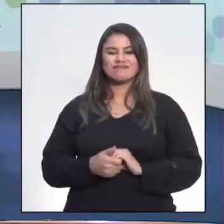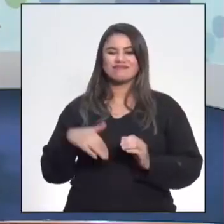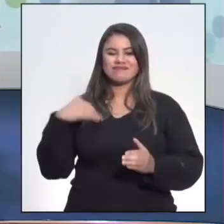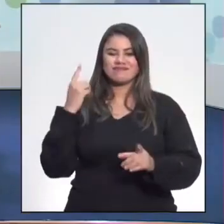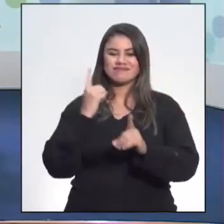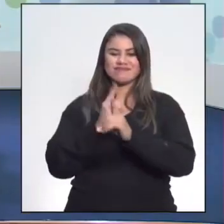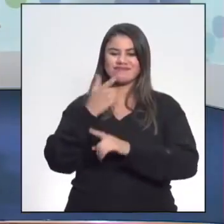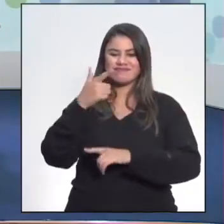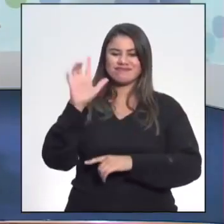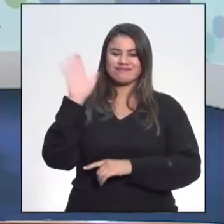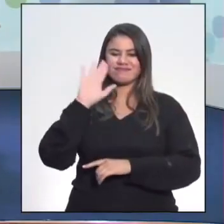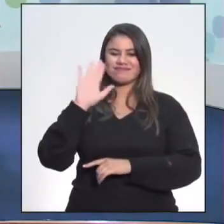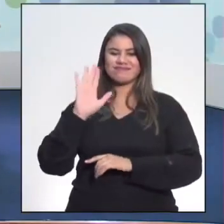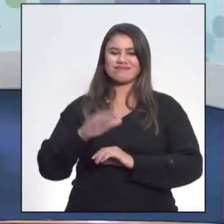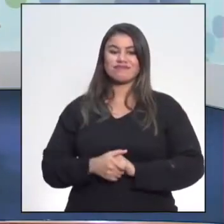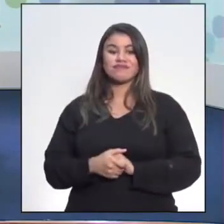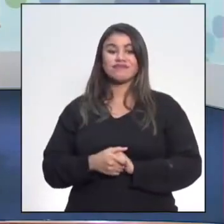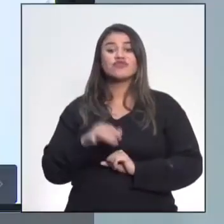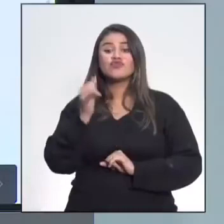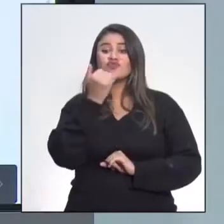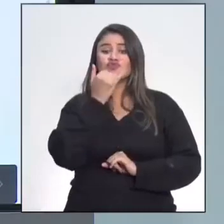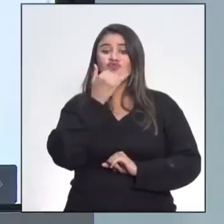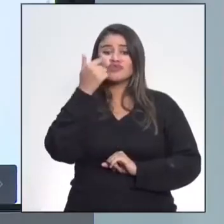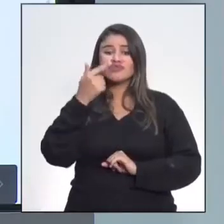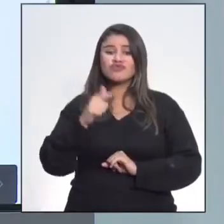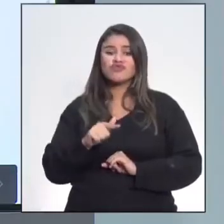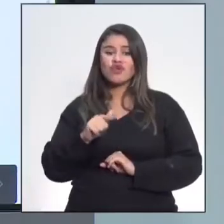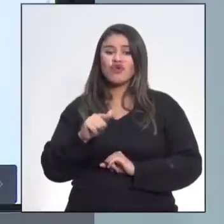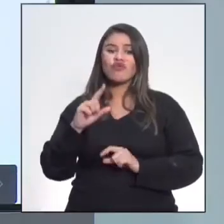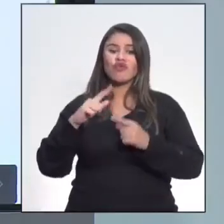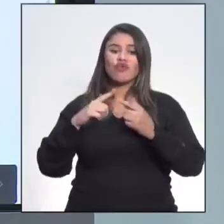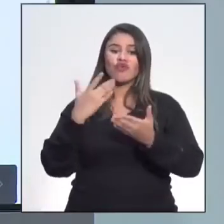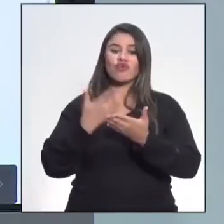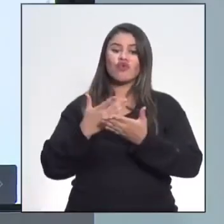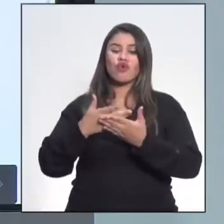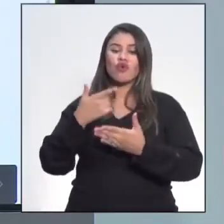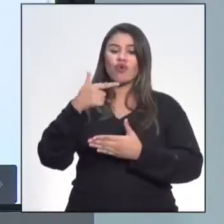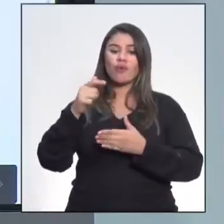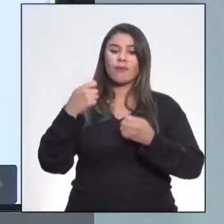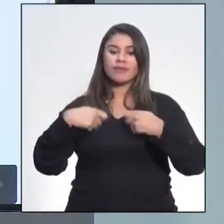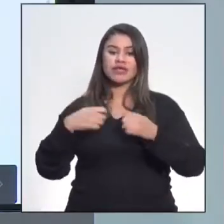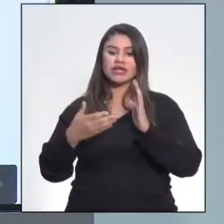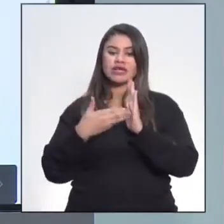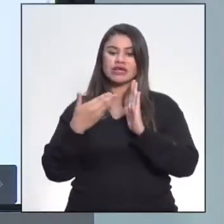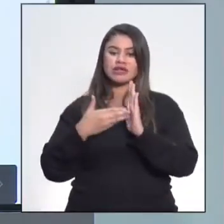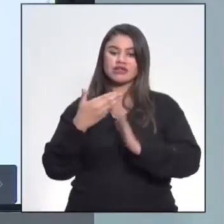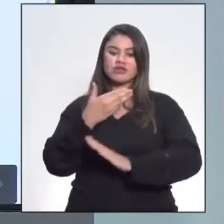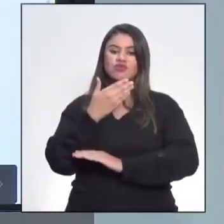Até a próxima aula. Olha, eu queria só fazer um comentário. A aula que vem, eu preciso do caderno do aluno